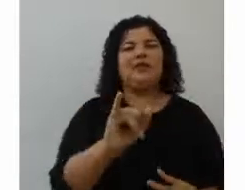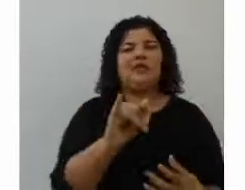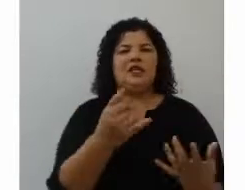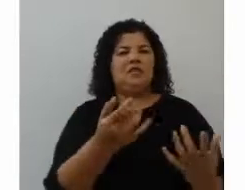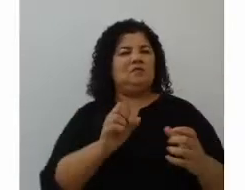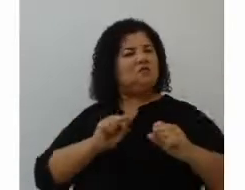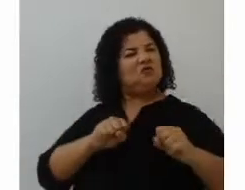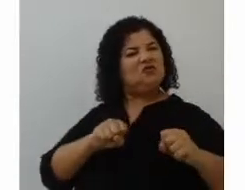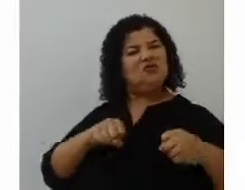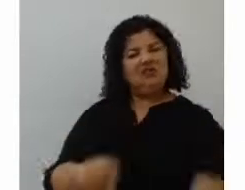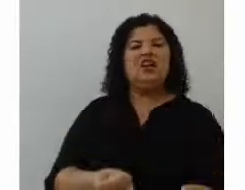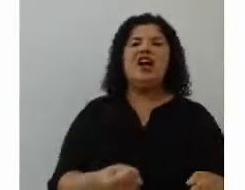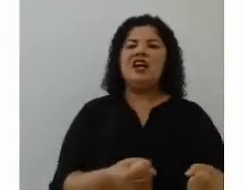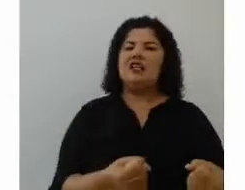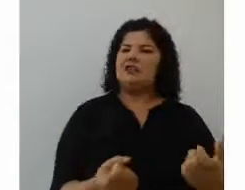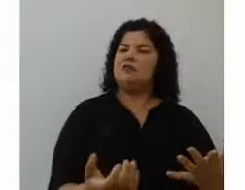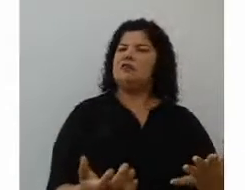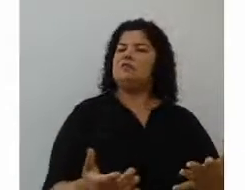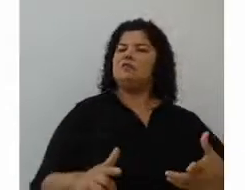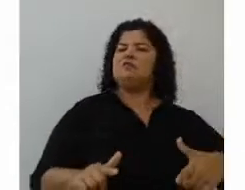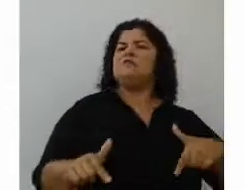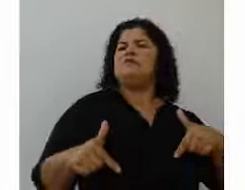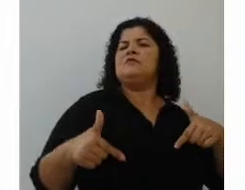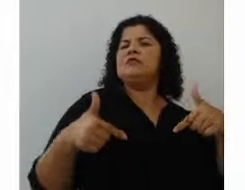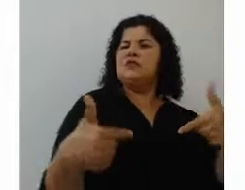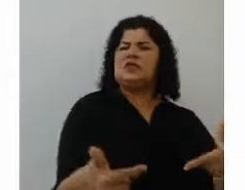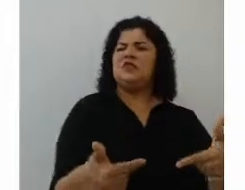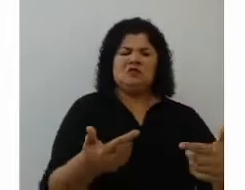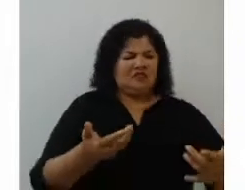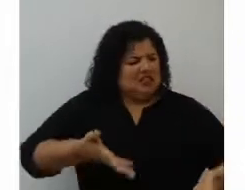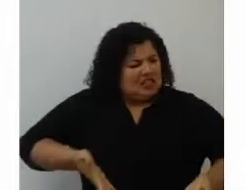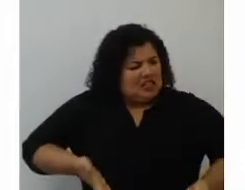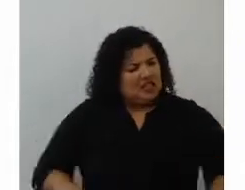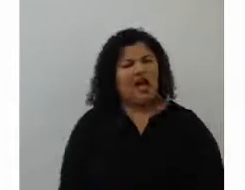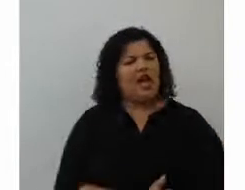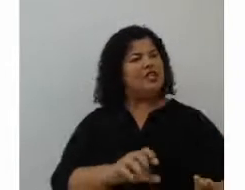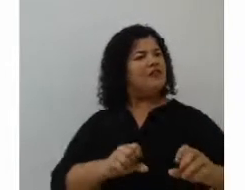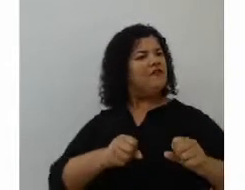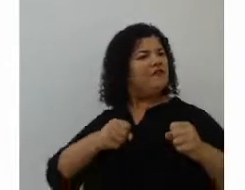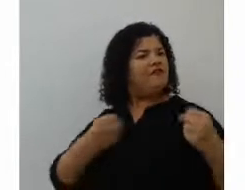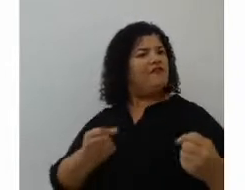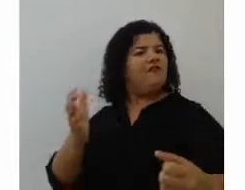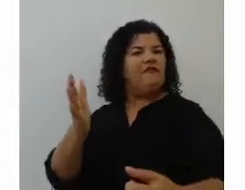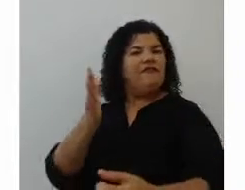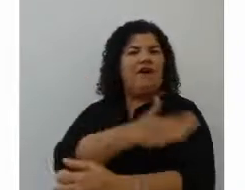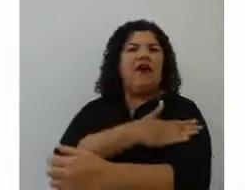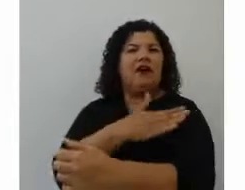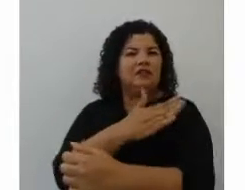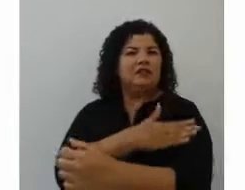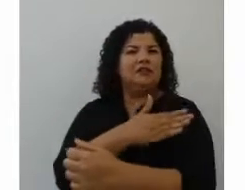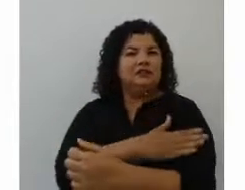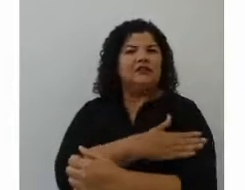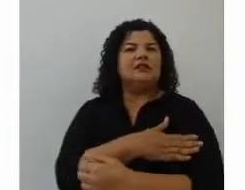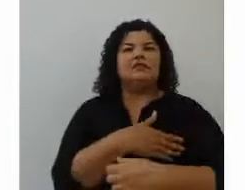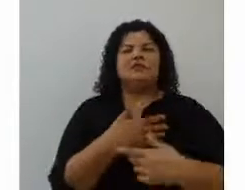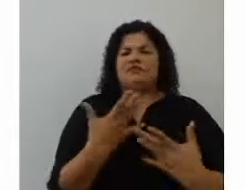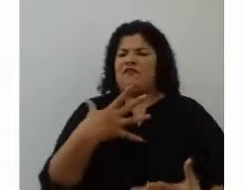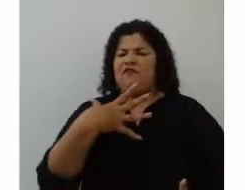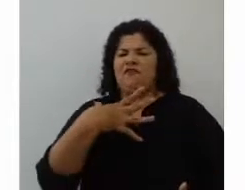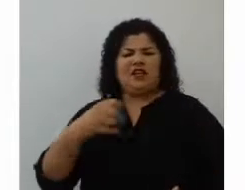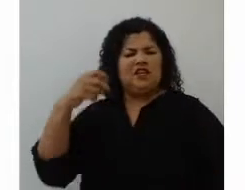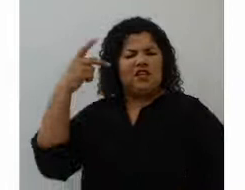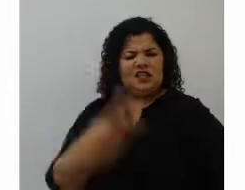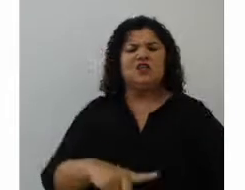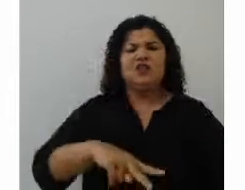errante, por todo inconstante guerreiros nasci. Sou bravo, sou forte, sou filho do